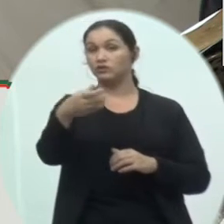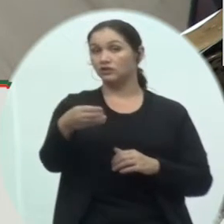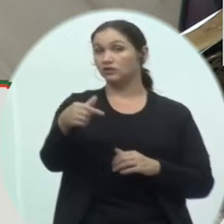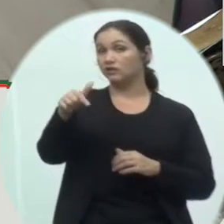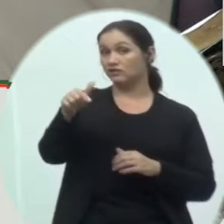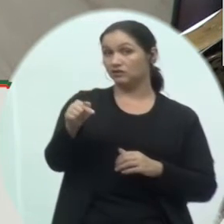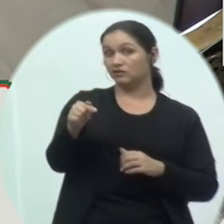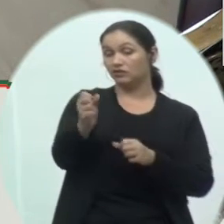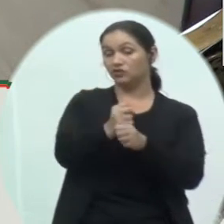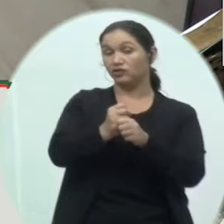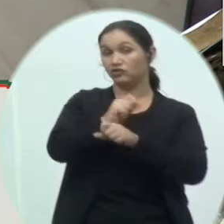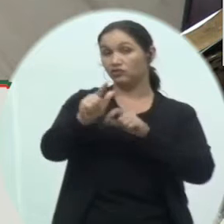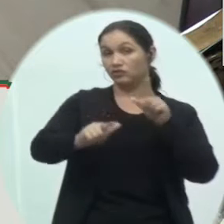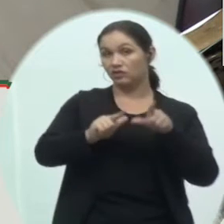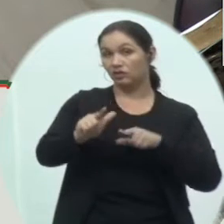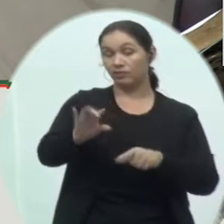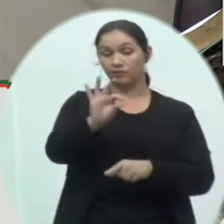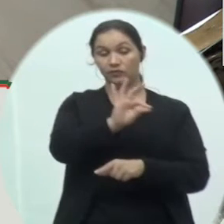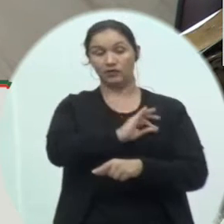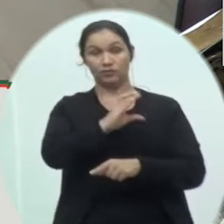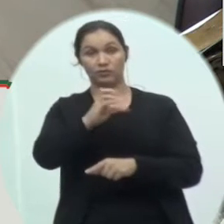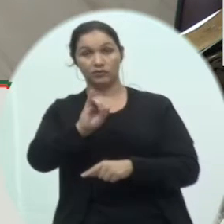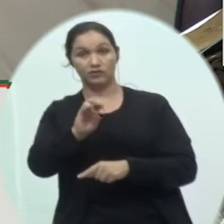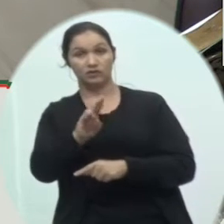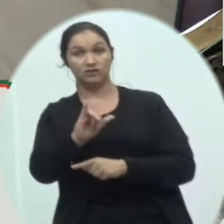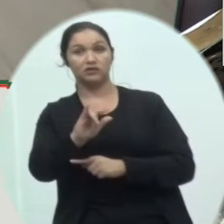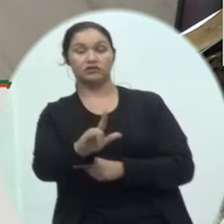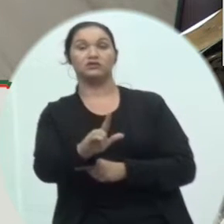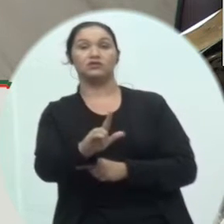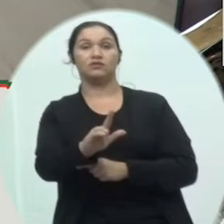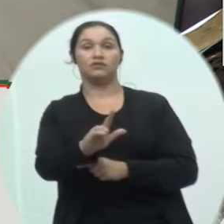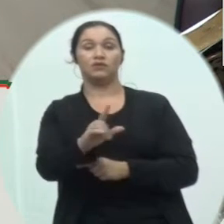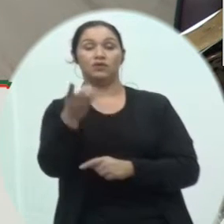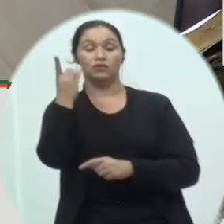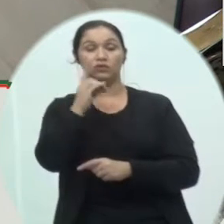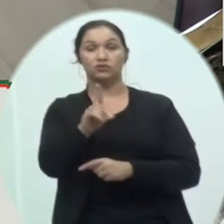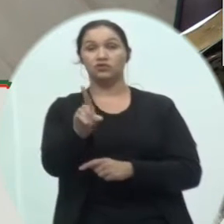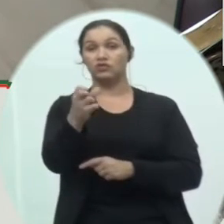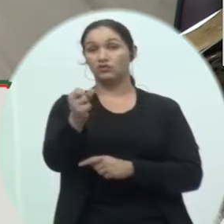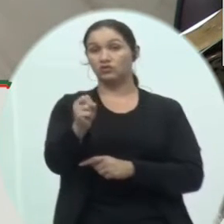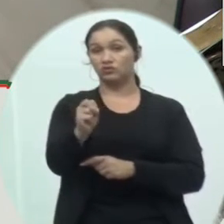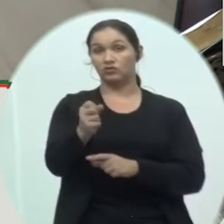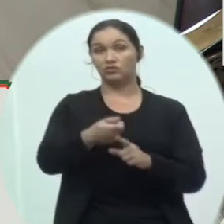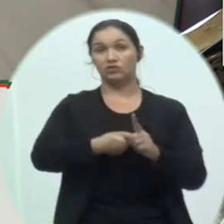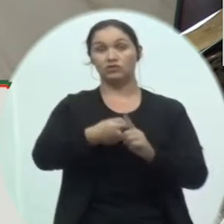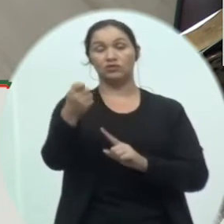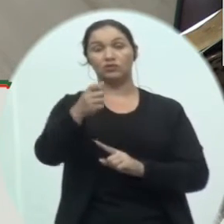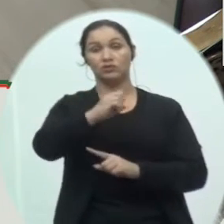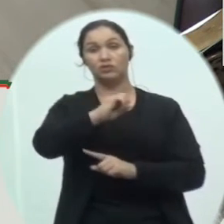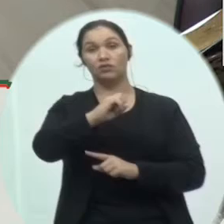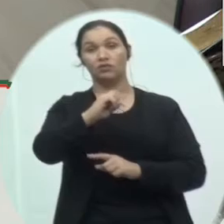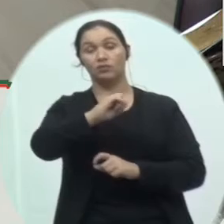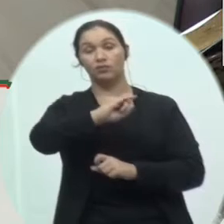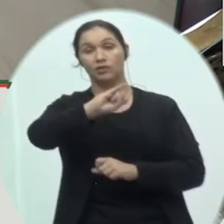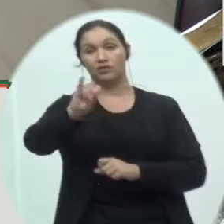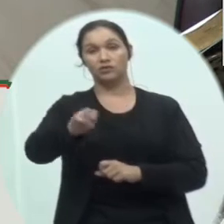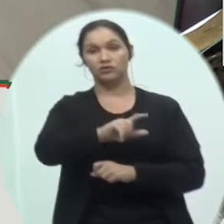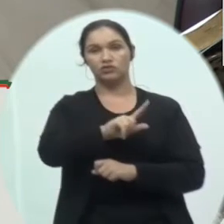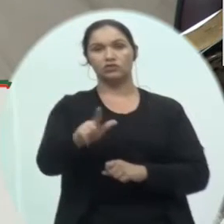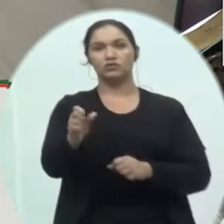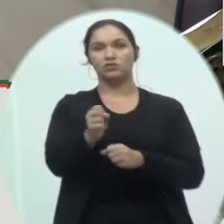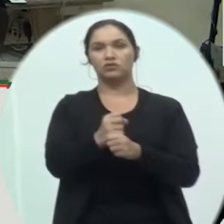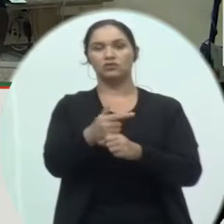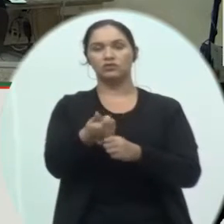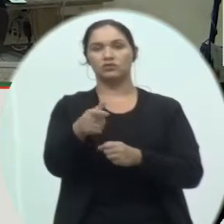realizada nas dependências da 6ª Delegacia Regional de Polícia em 18 de julho de 2019, quinta-feira, às 19 horas.